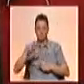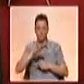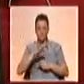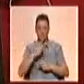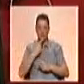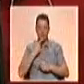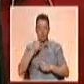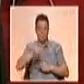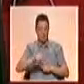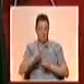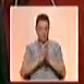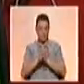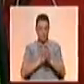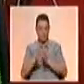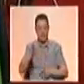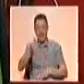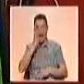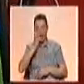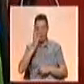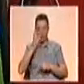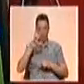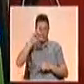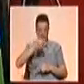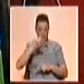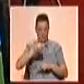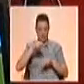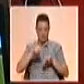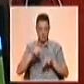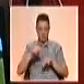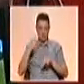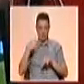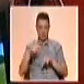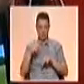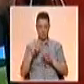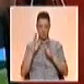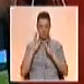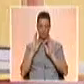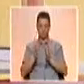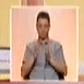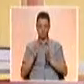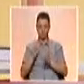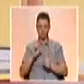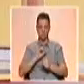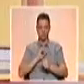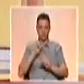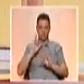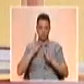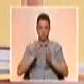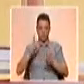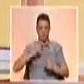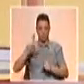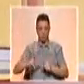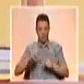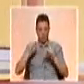ser reutilizada também, assim, em colaboração com a equipe, estamos a realizar este trabalho. Já em Portugal, já existem? Nós até